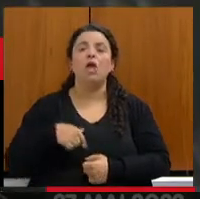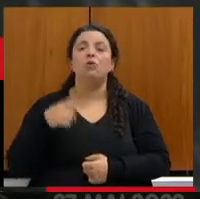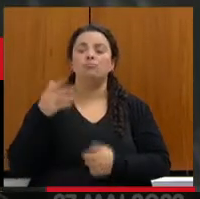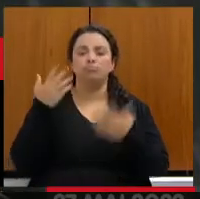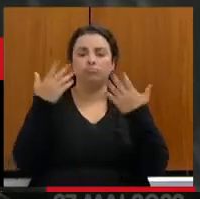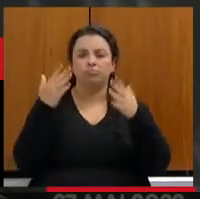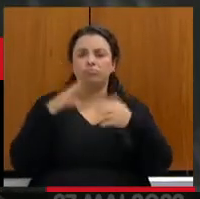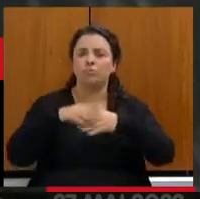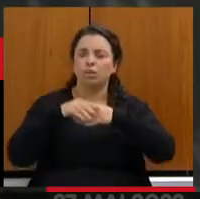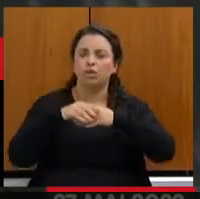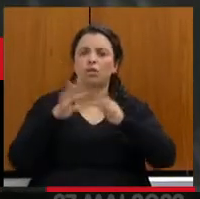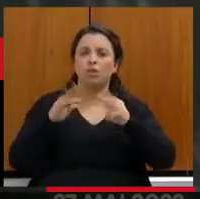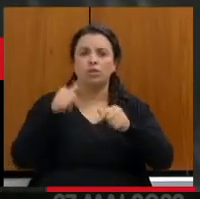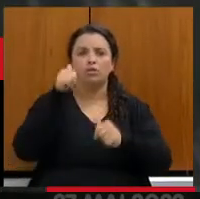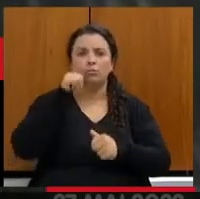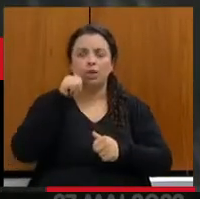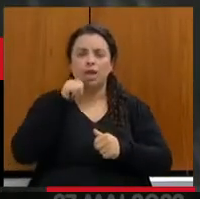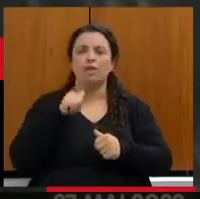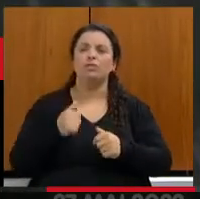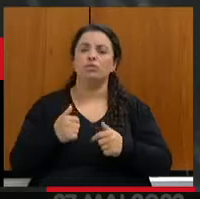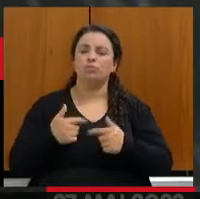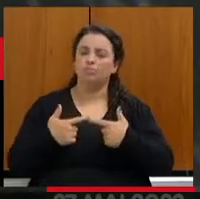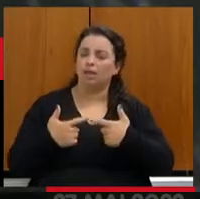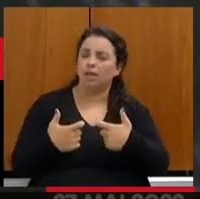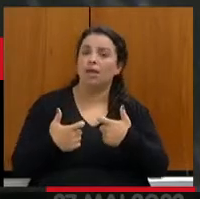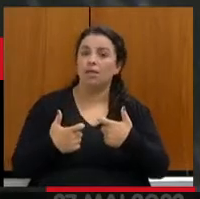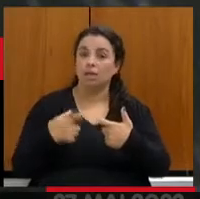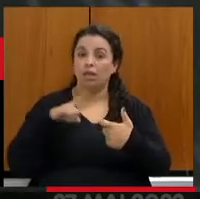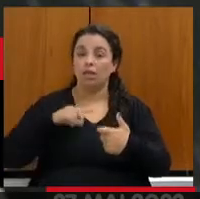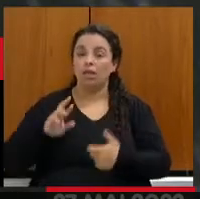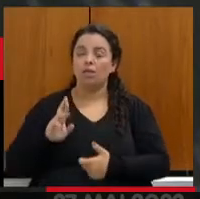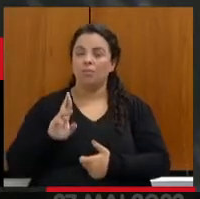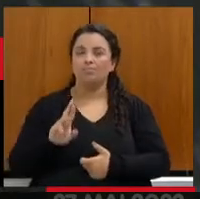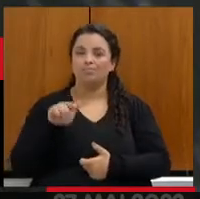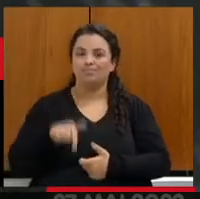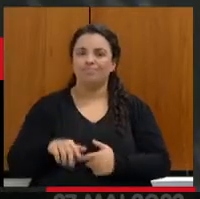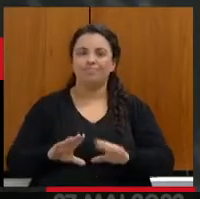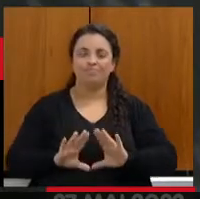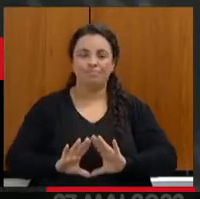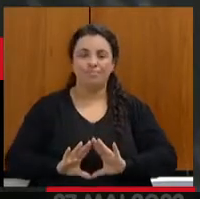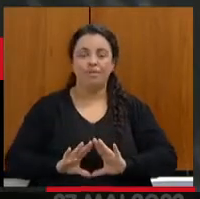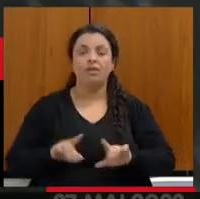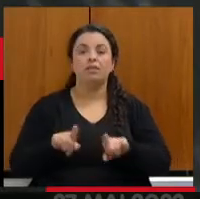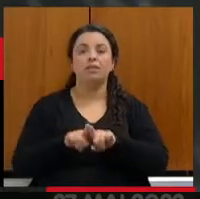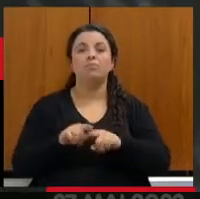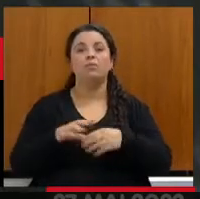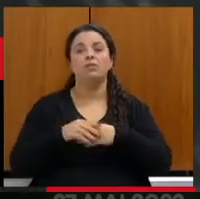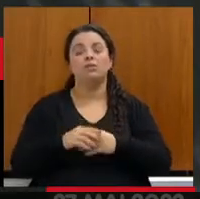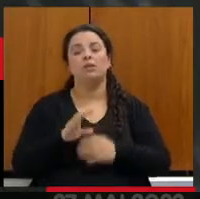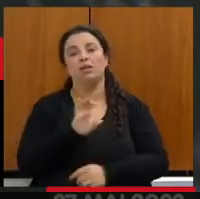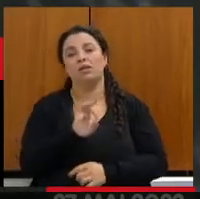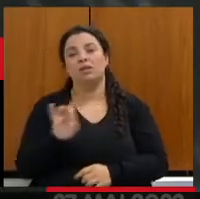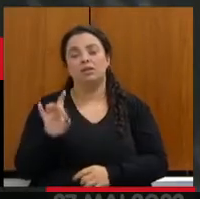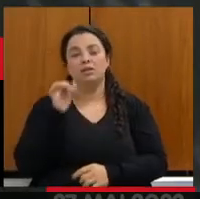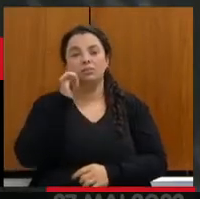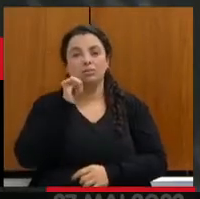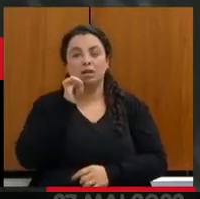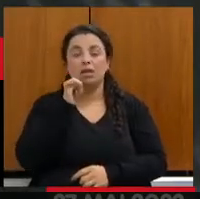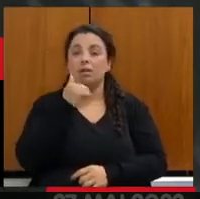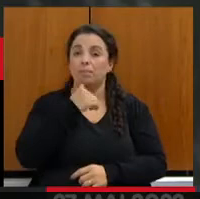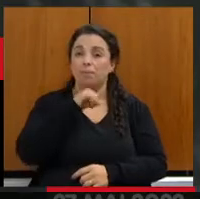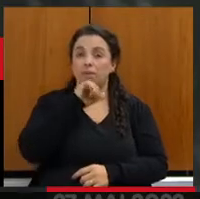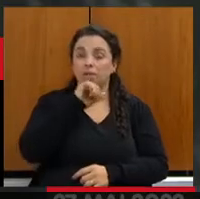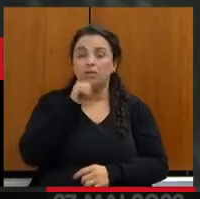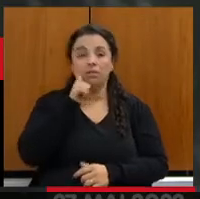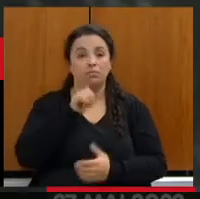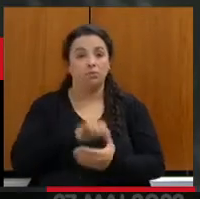nos representando nessa casa e também saudar a cada uma de vocês mulheres mãe